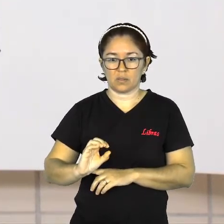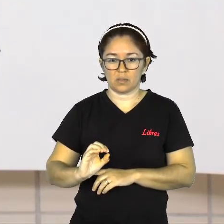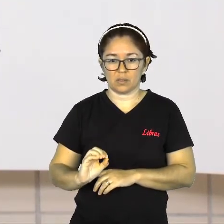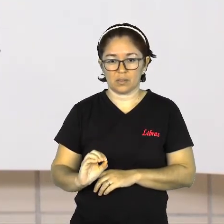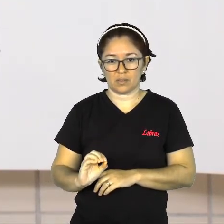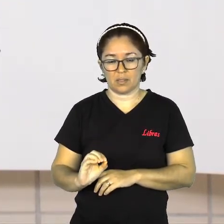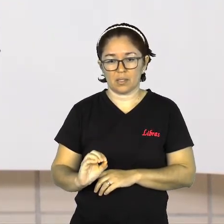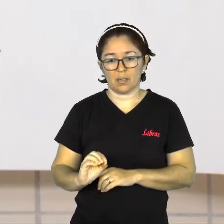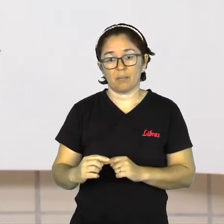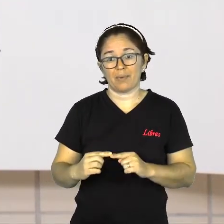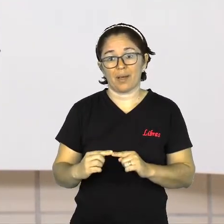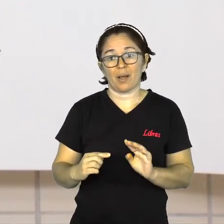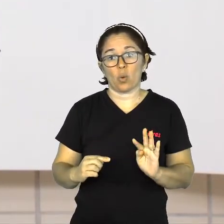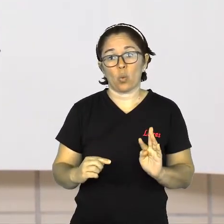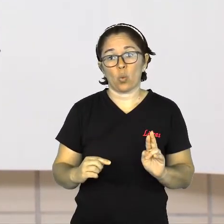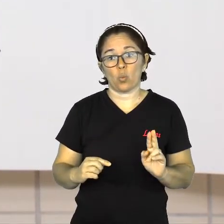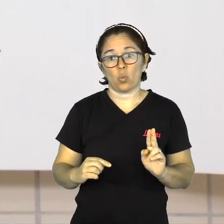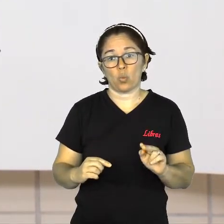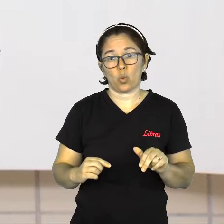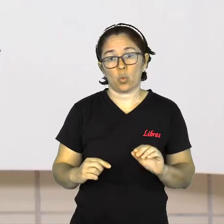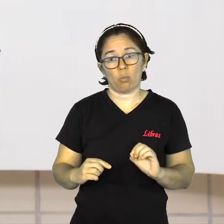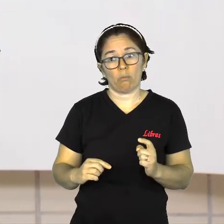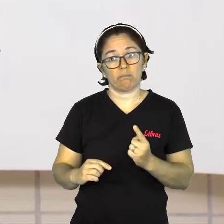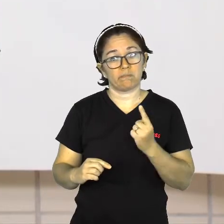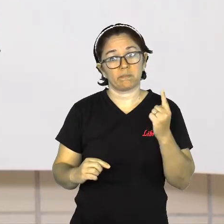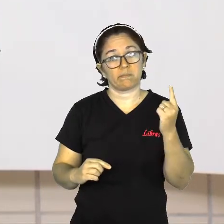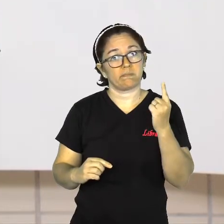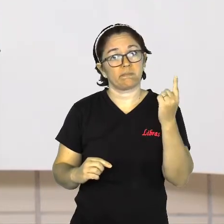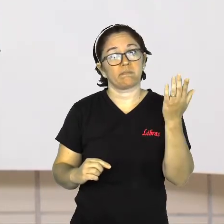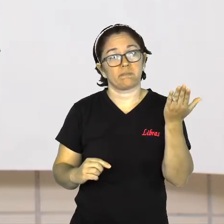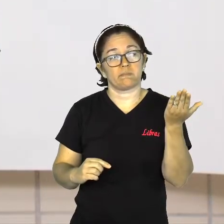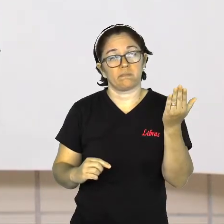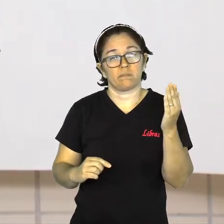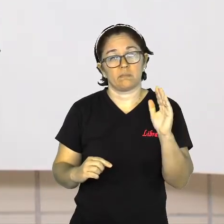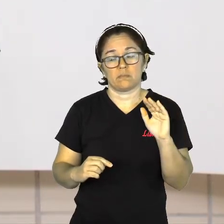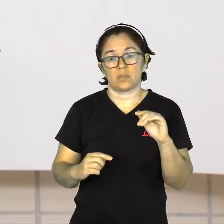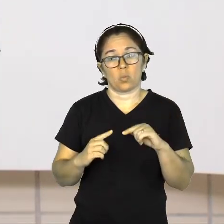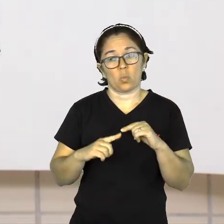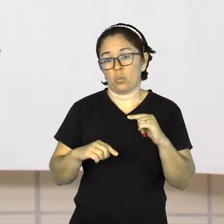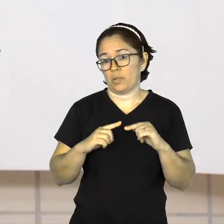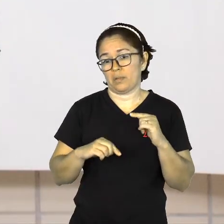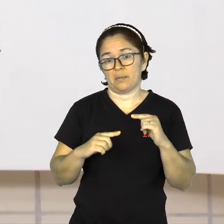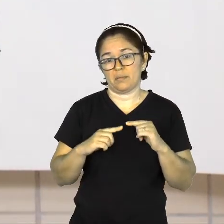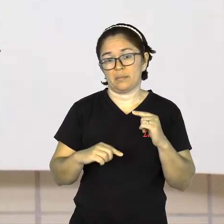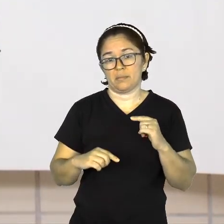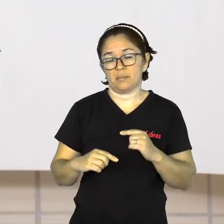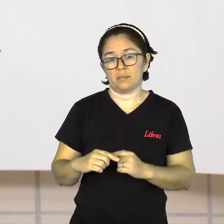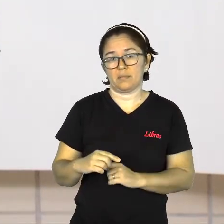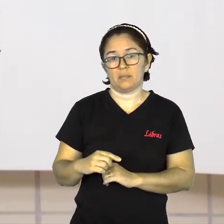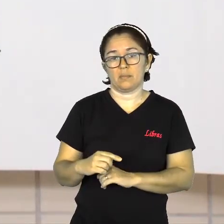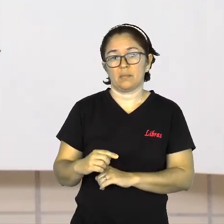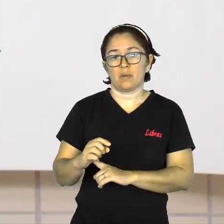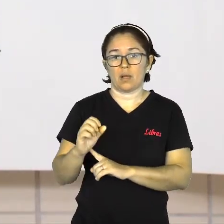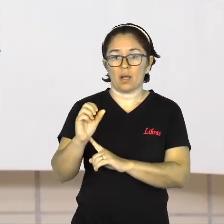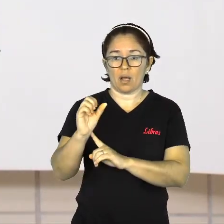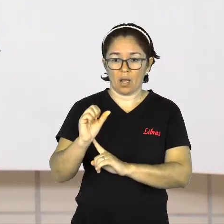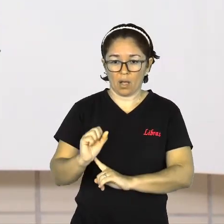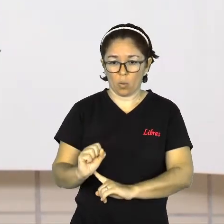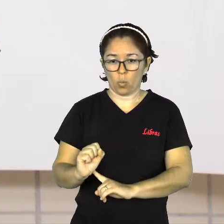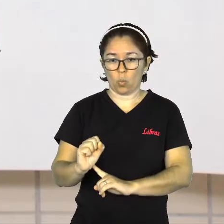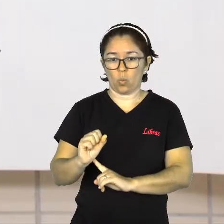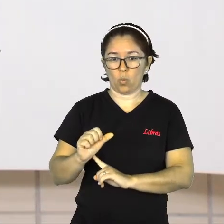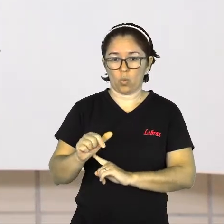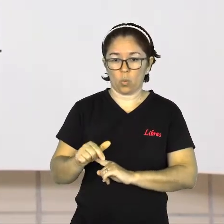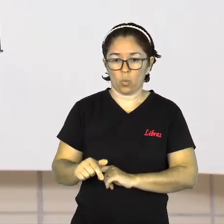olha, eu já eliminei o Bruno, porque o Bruno já é o maior, tá, turminha? Aí aqui é o 8, aqui é o